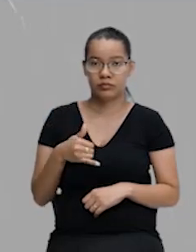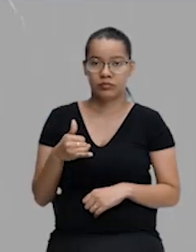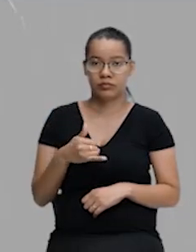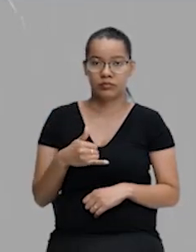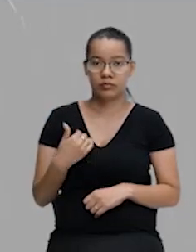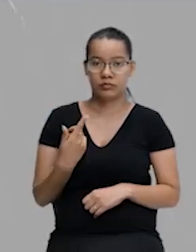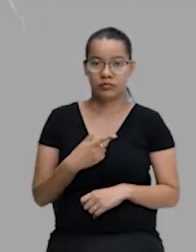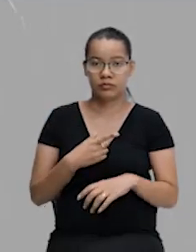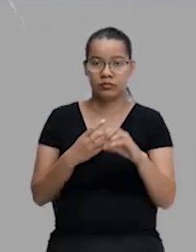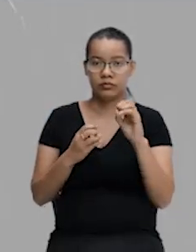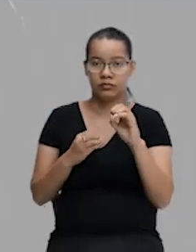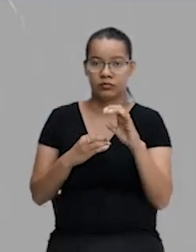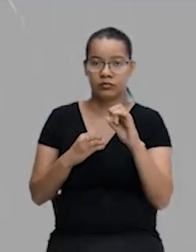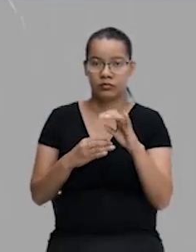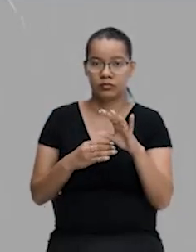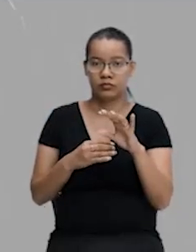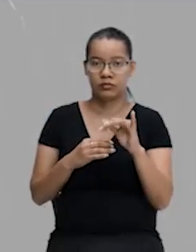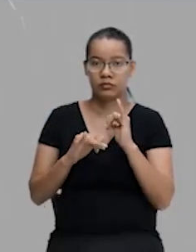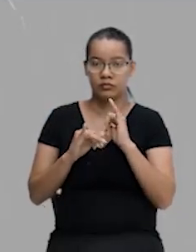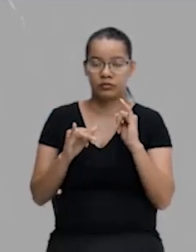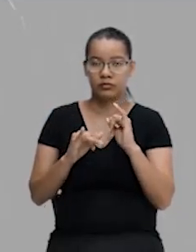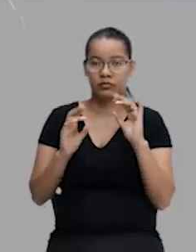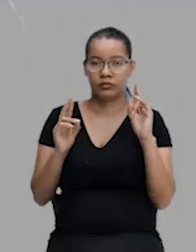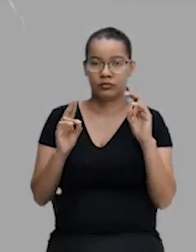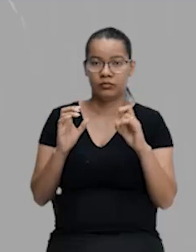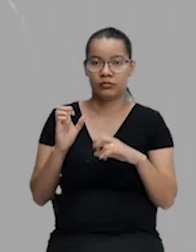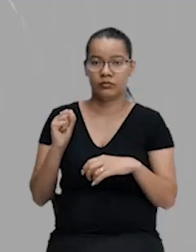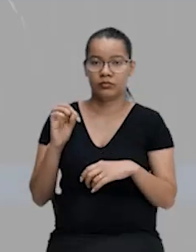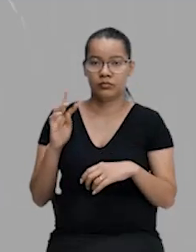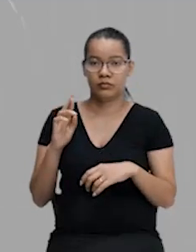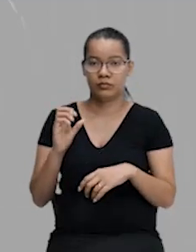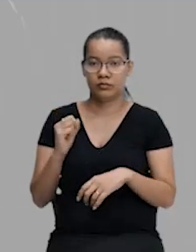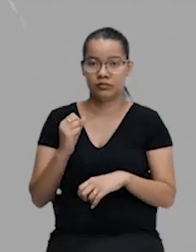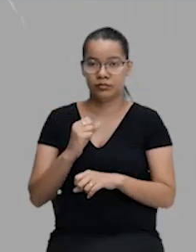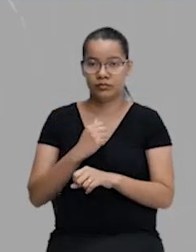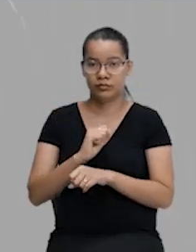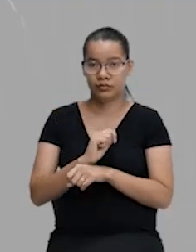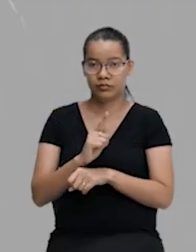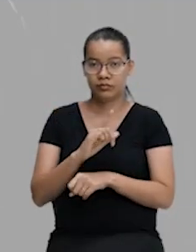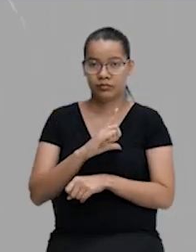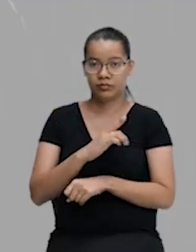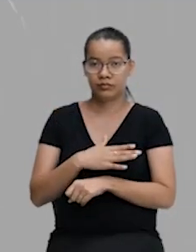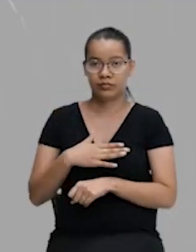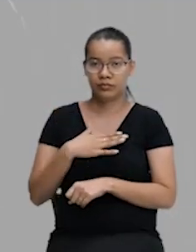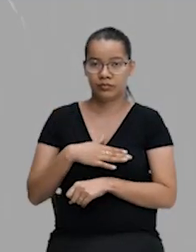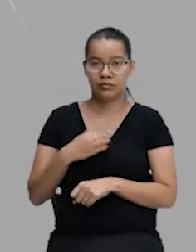nossa aula de hoje falando sobre os ésteres. Espero que vocês tenham gostado.